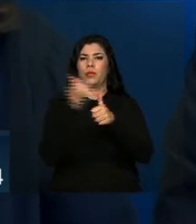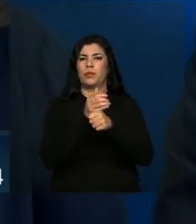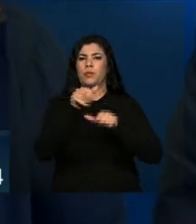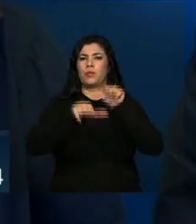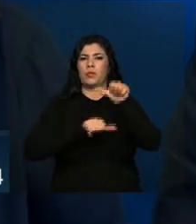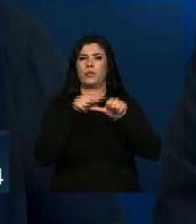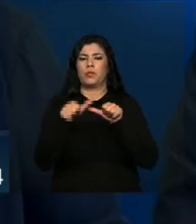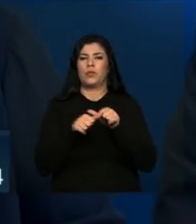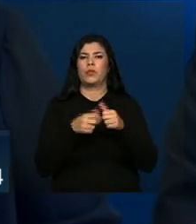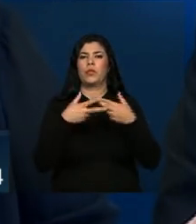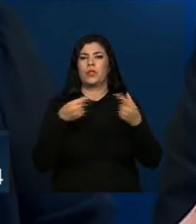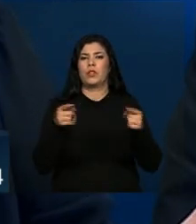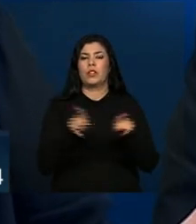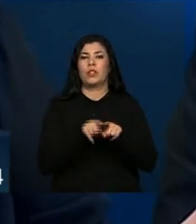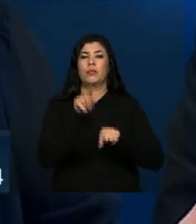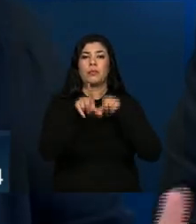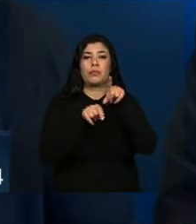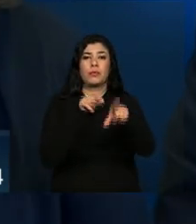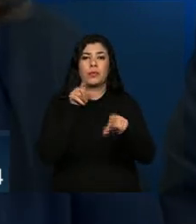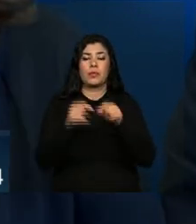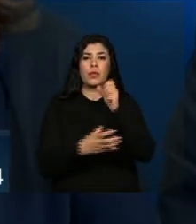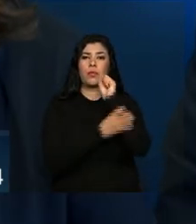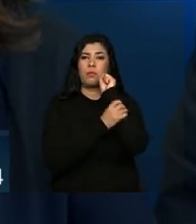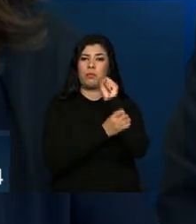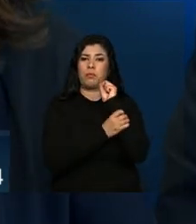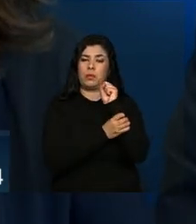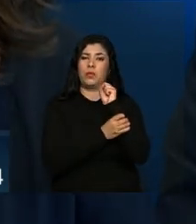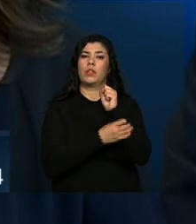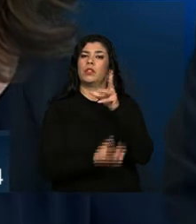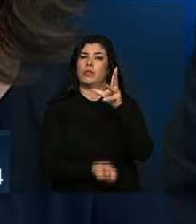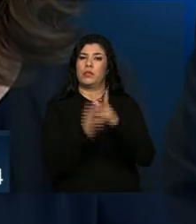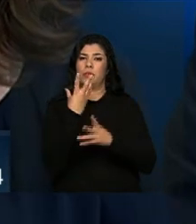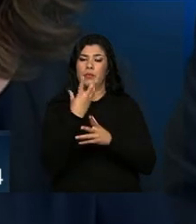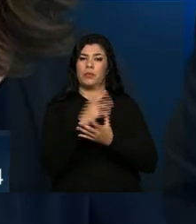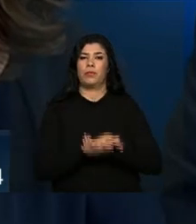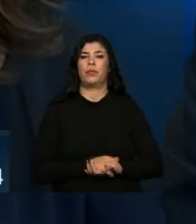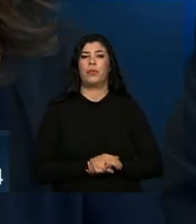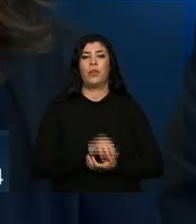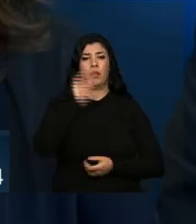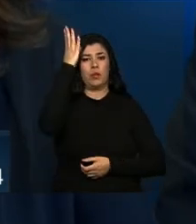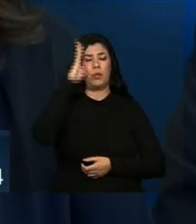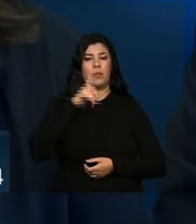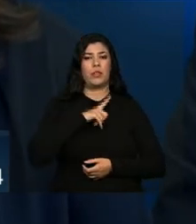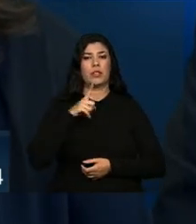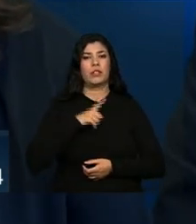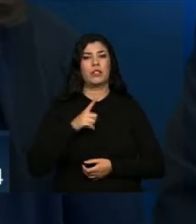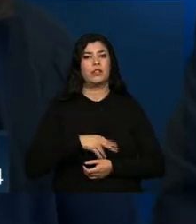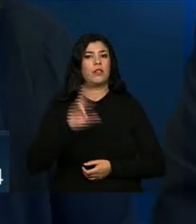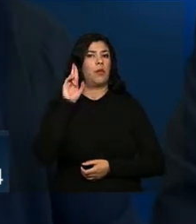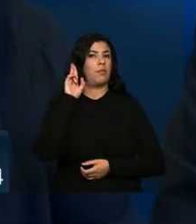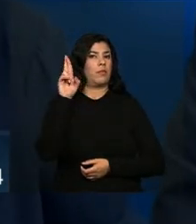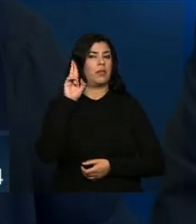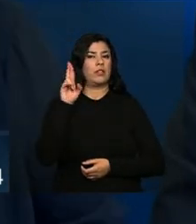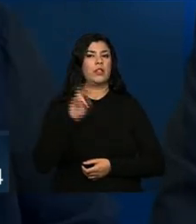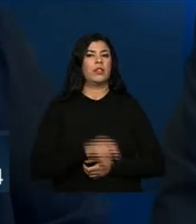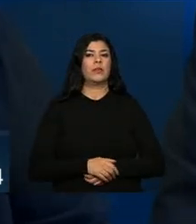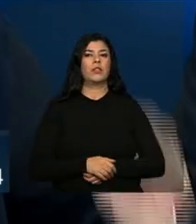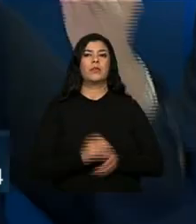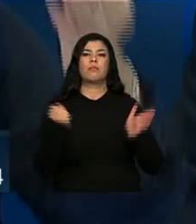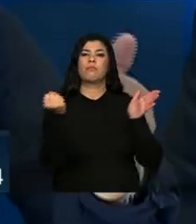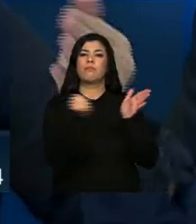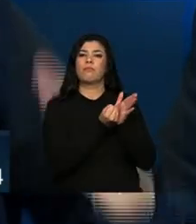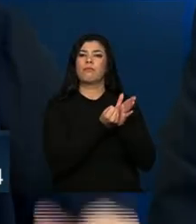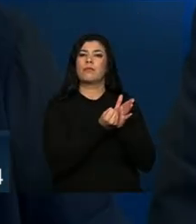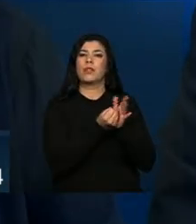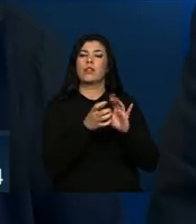o a escolha de produtos Seguros nós temos no Brasil autoridades que certificam cosméticos